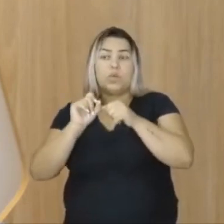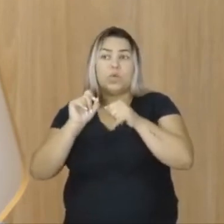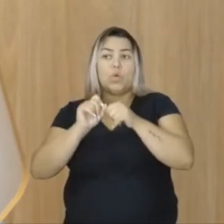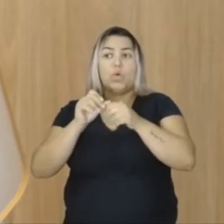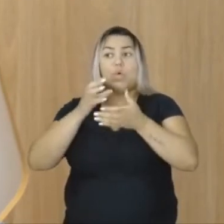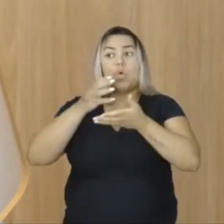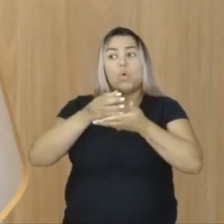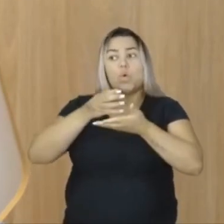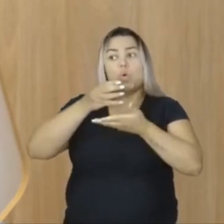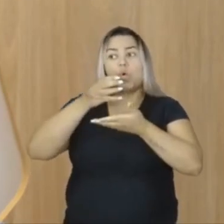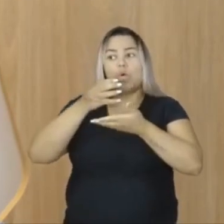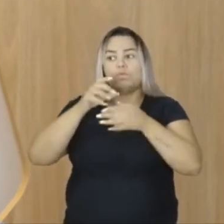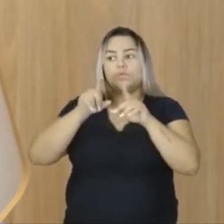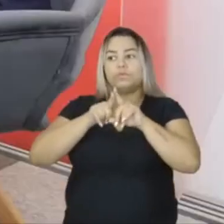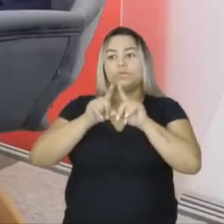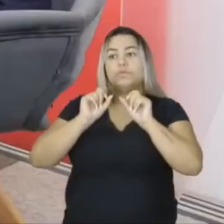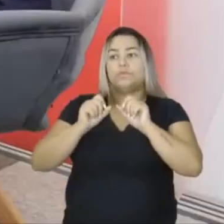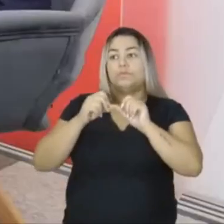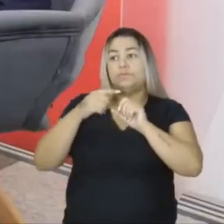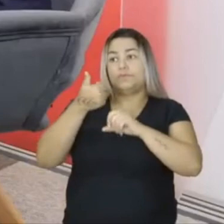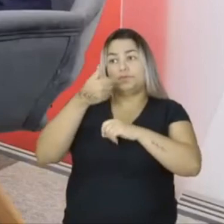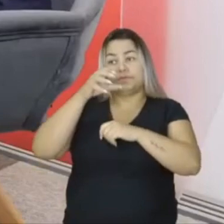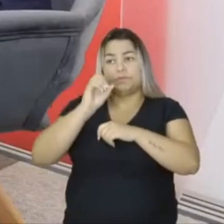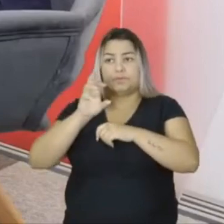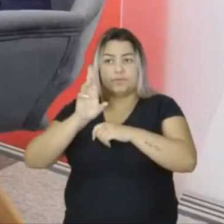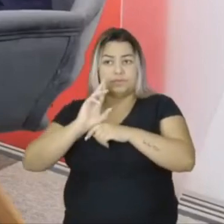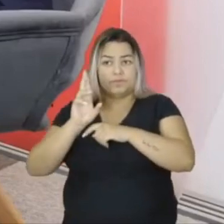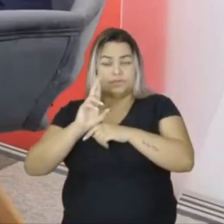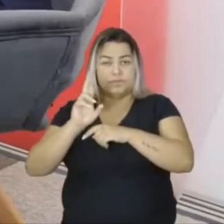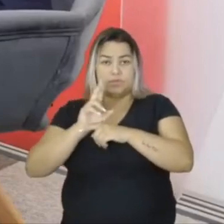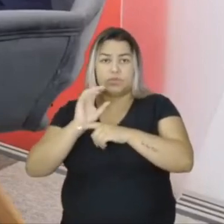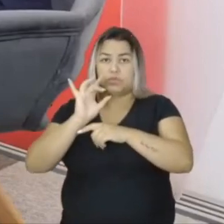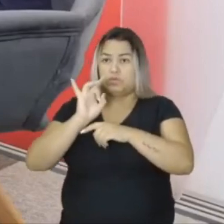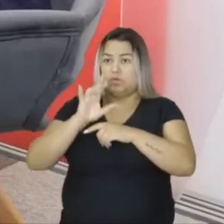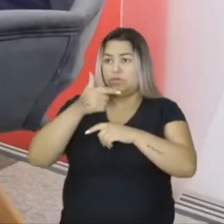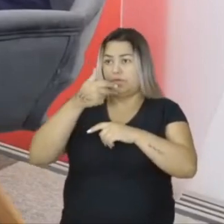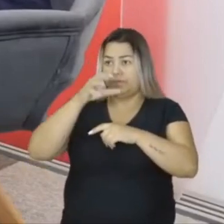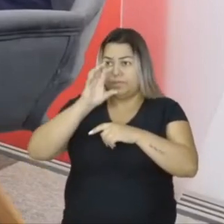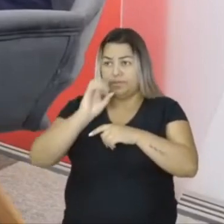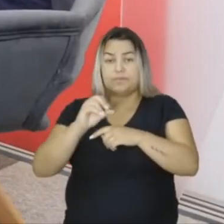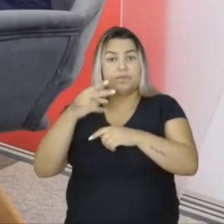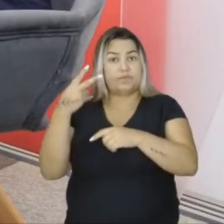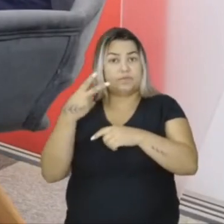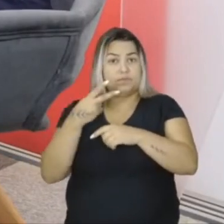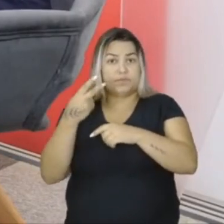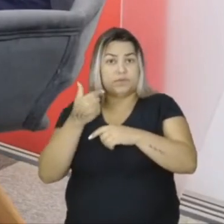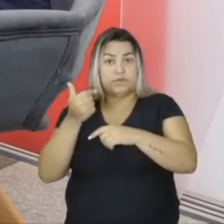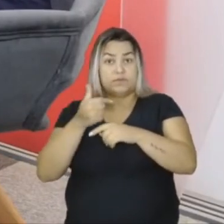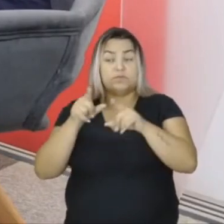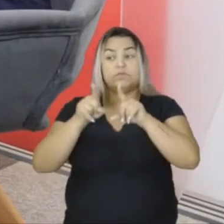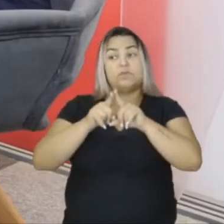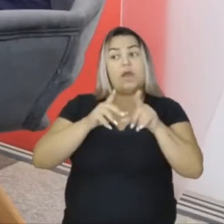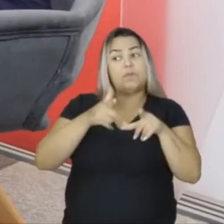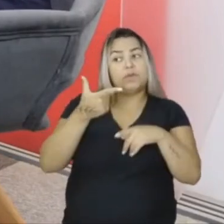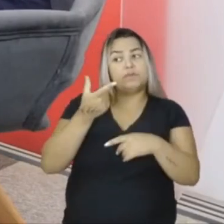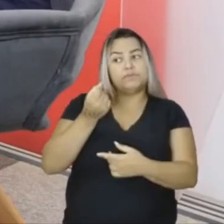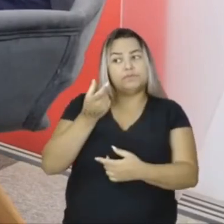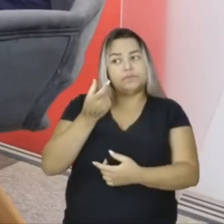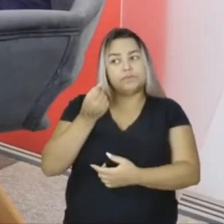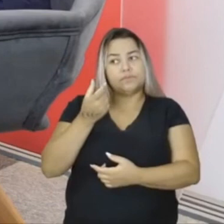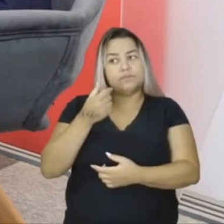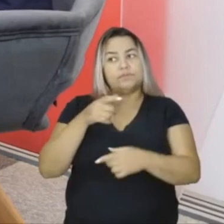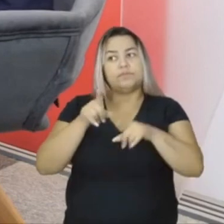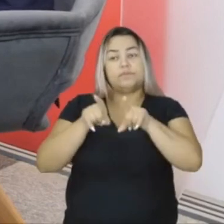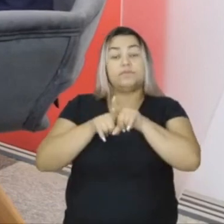etapas. Se a primeira etapa custar R$10, paga sobre os 10. Se a segunda etapa custar 20, custar mais 10